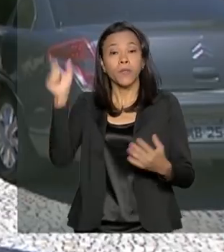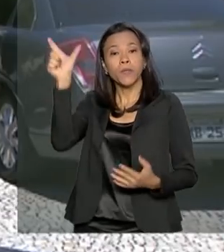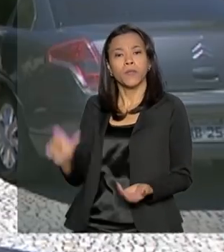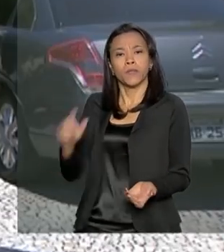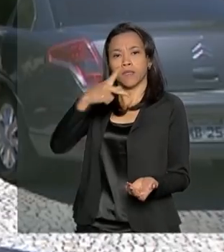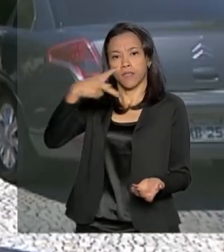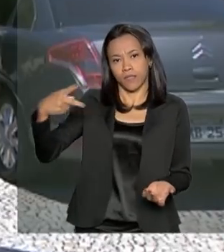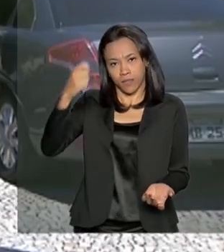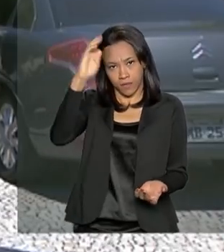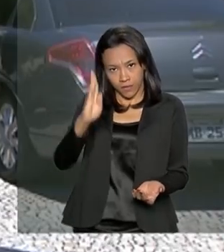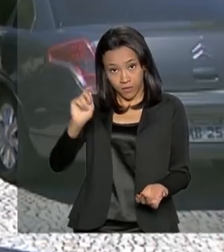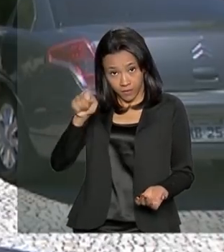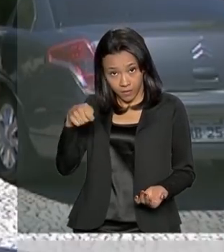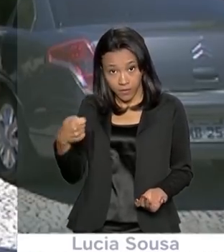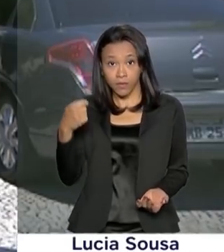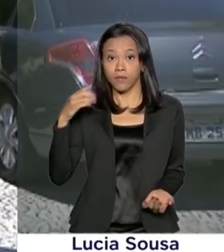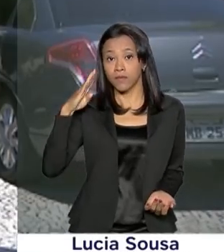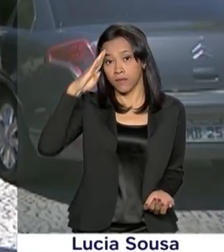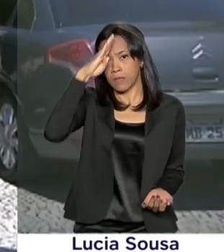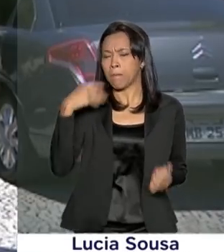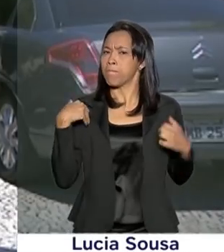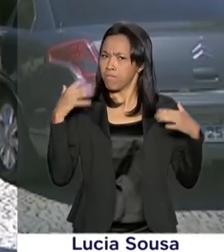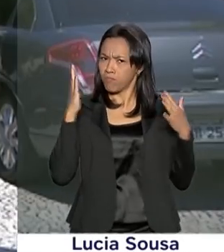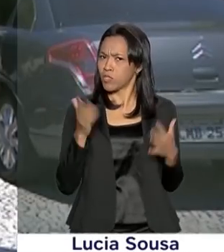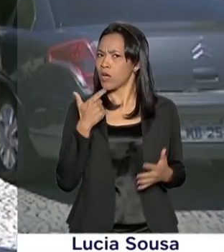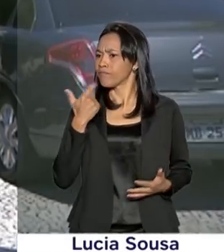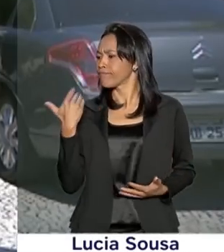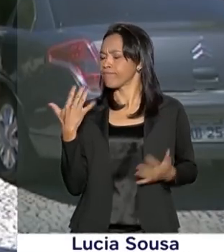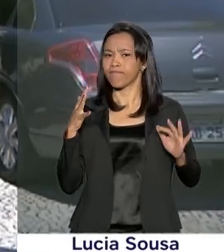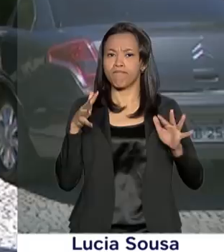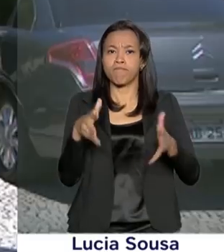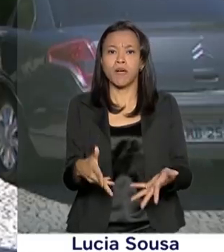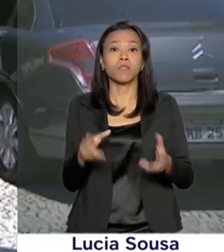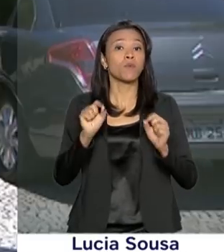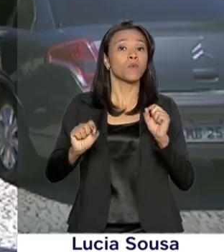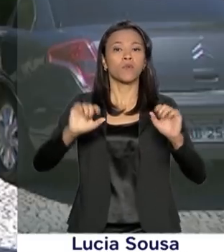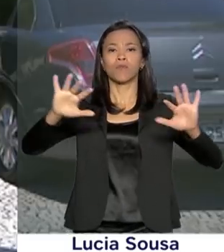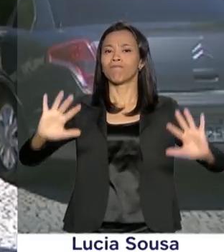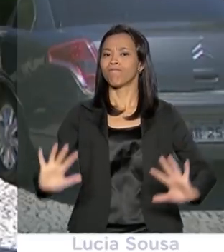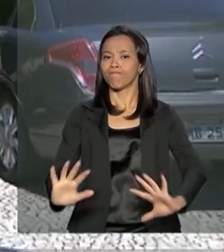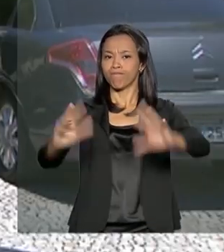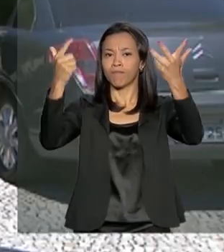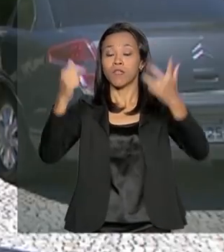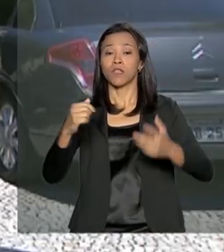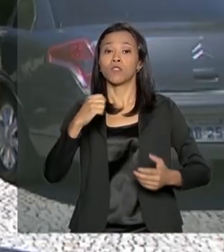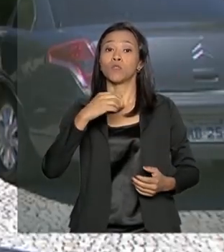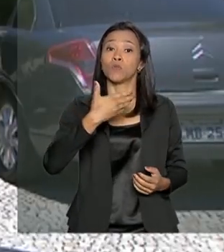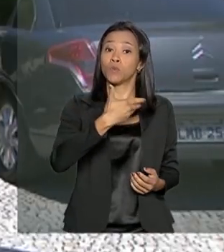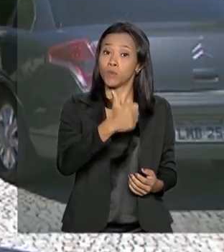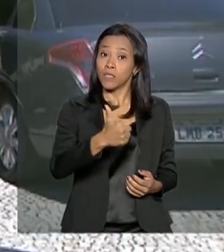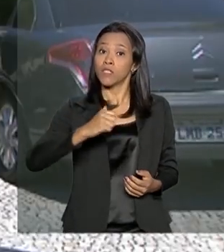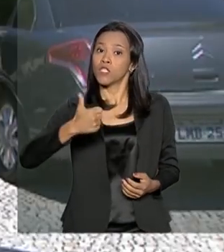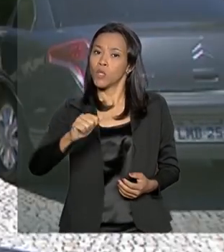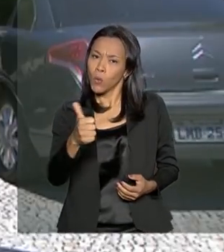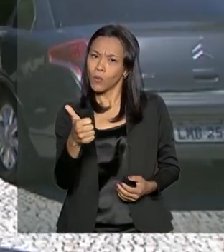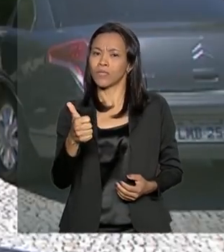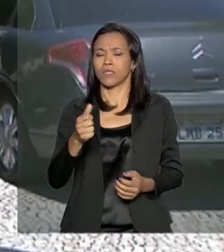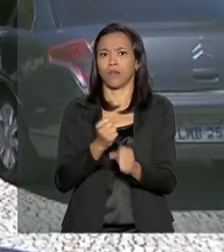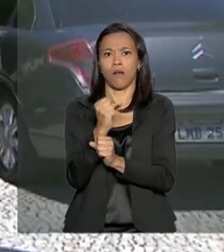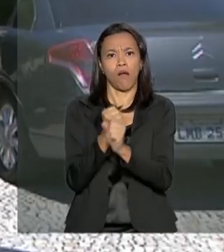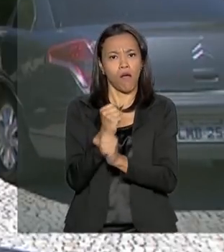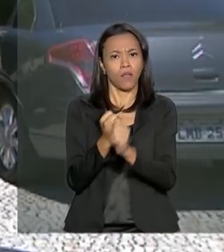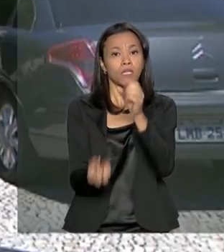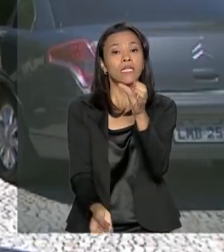Jair bolsonaro participou da cerimônia comemorativa dos 211 anos da criação do corpo de fuzileiros navais